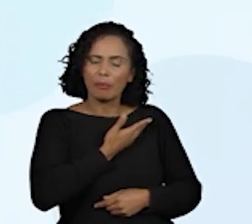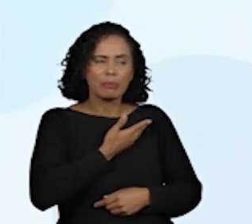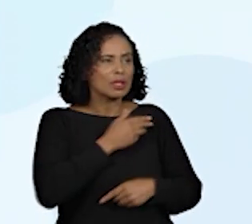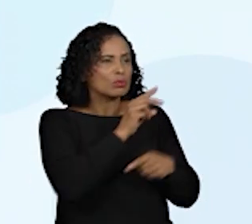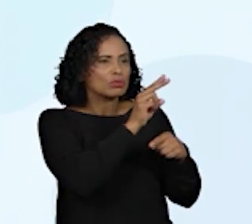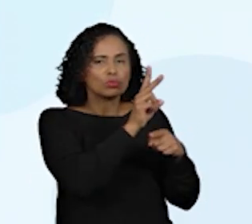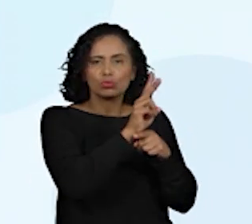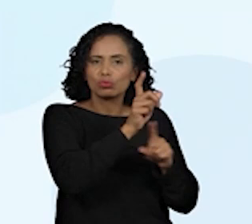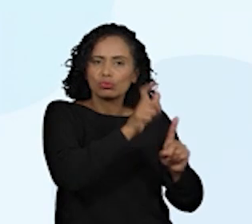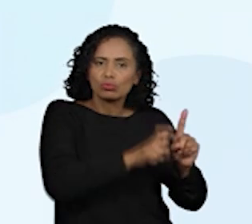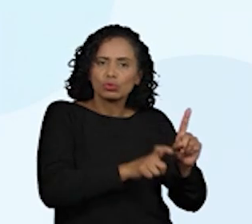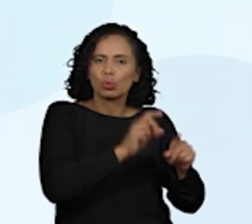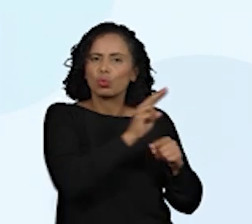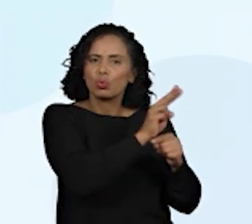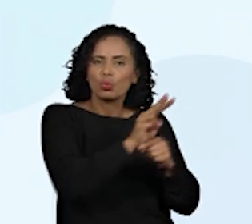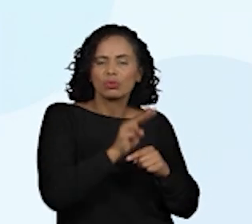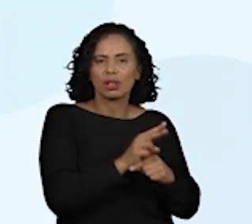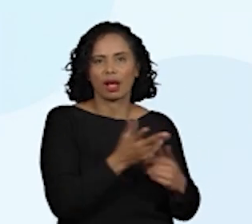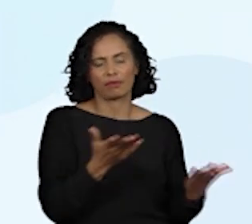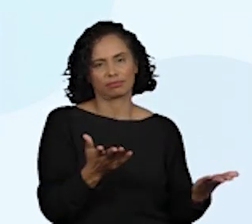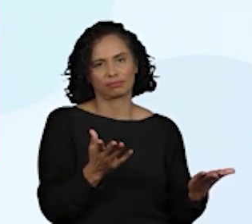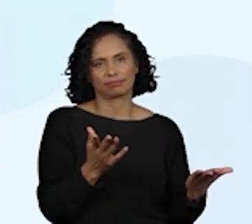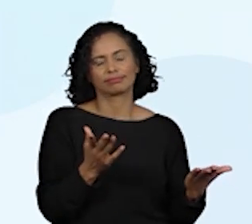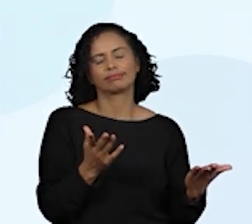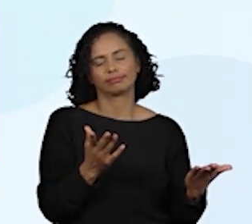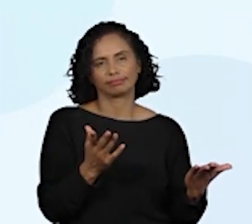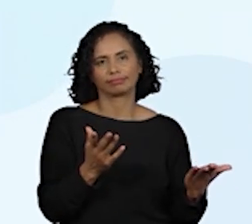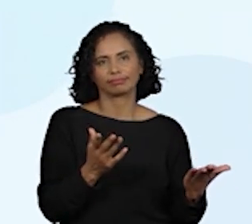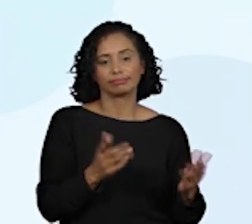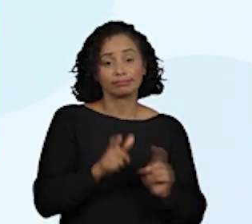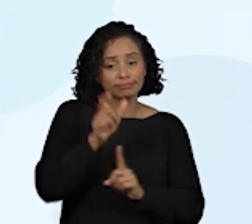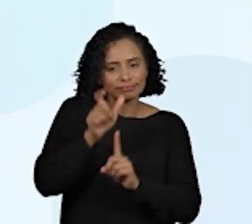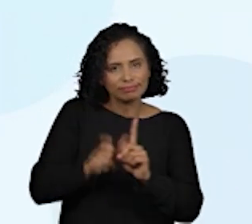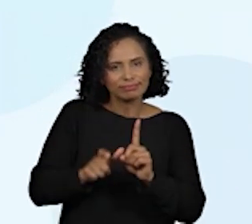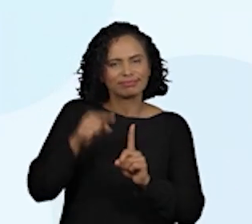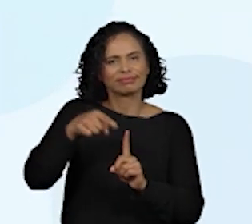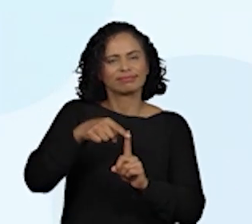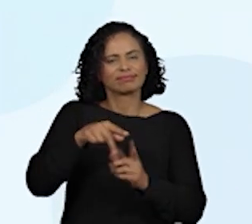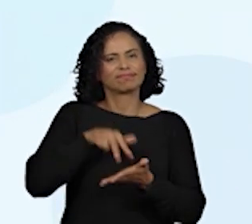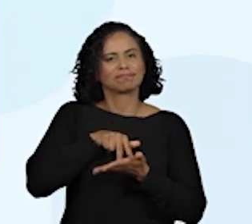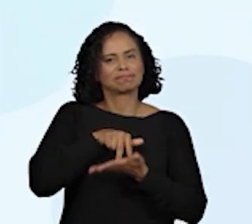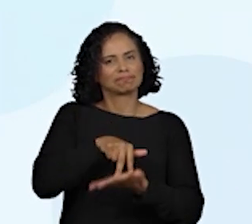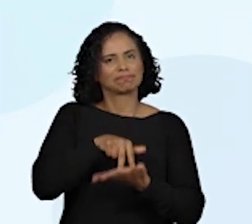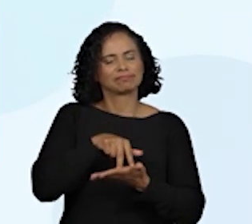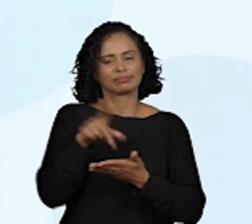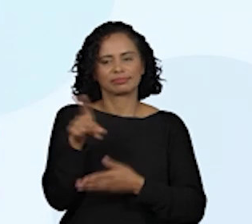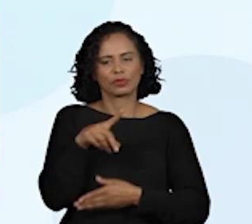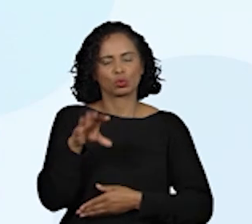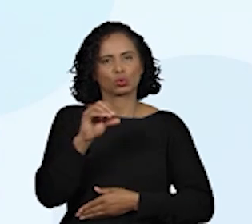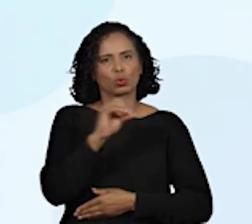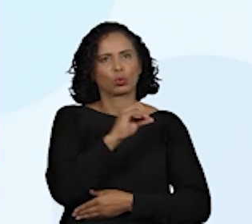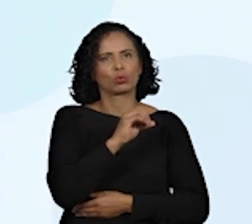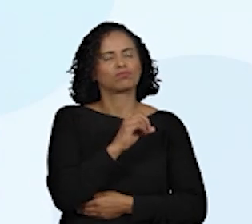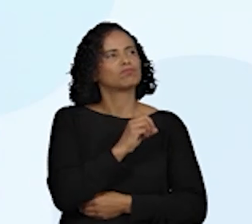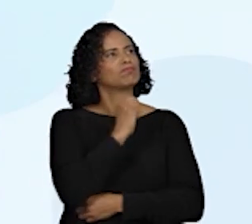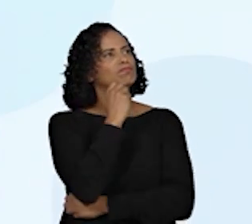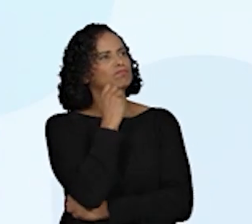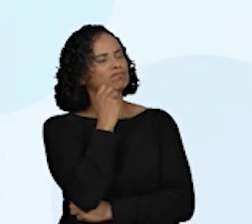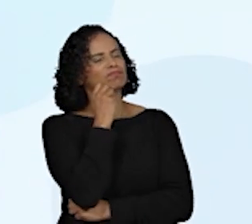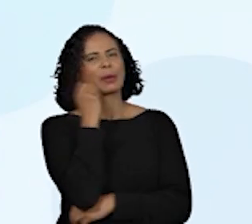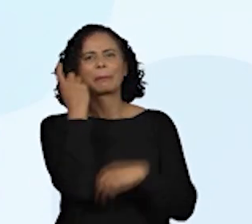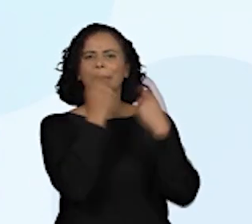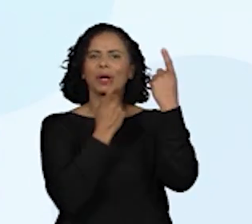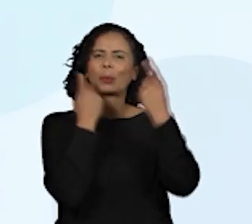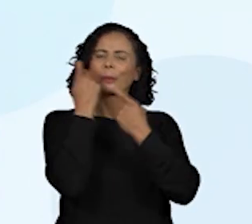Petrúquio, no zoológico, permaneceu preocupado, porque os animais